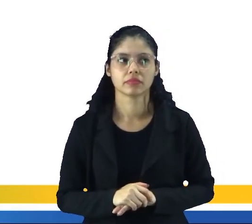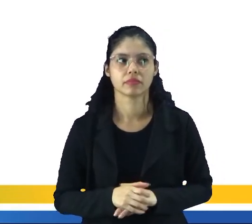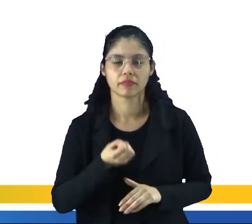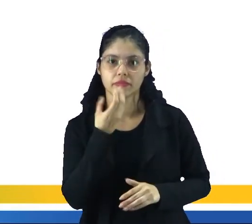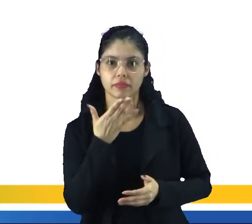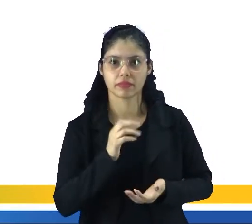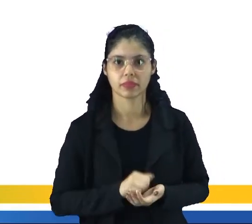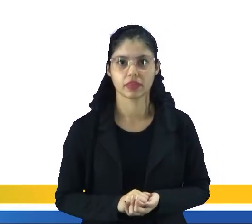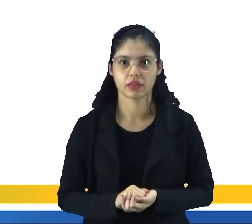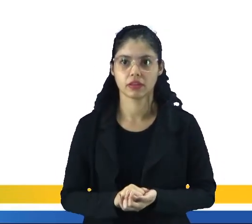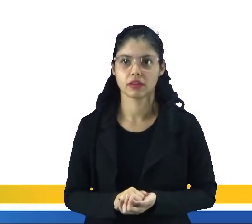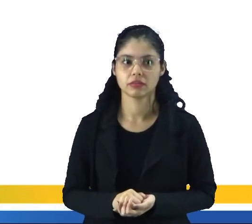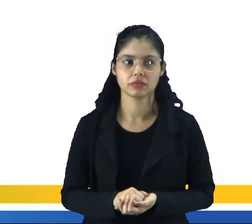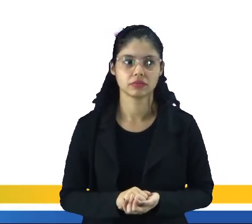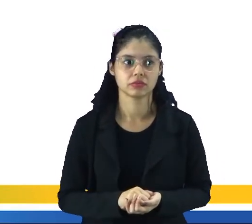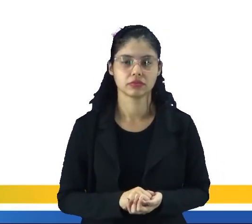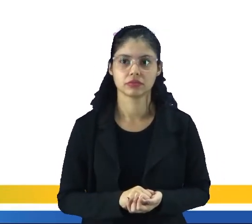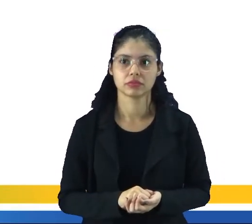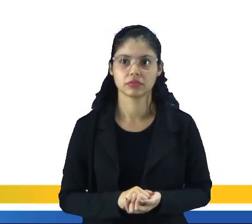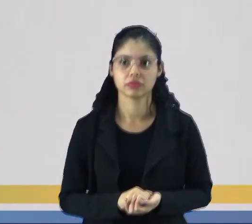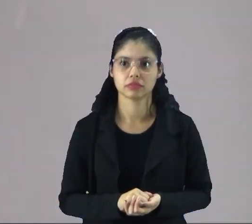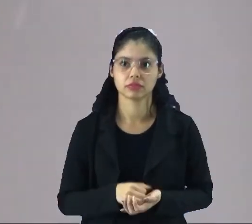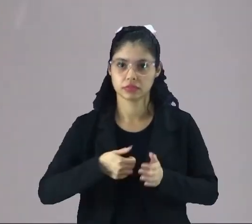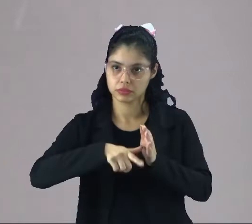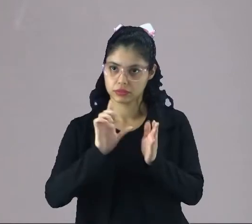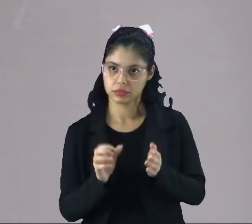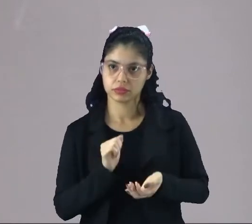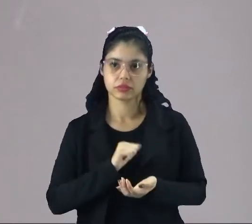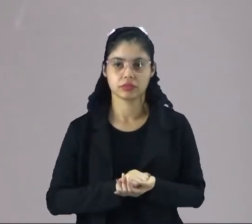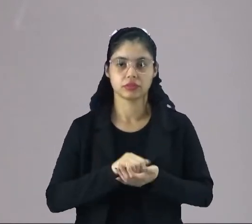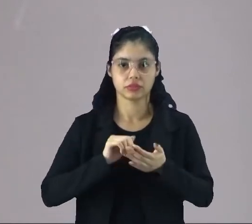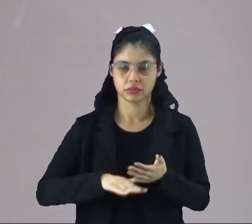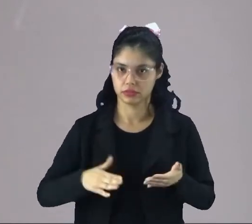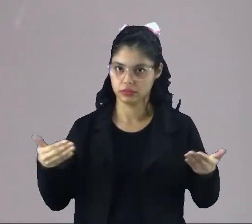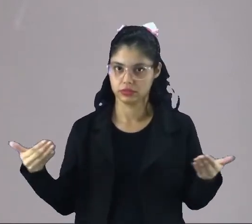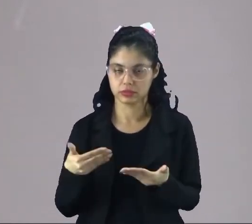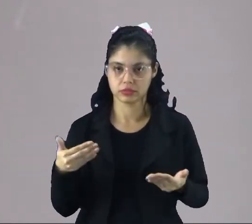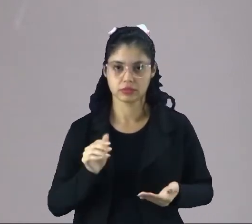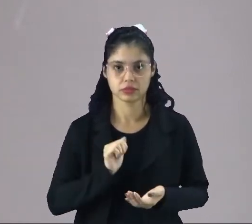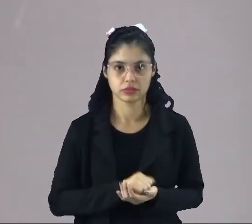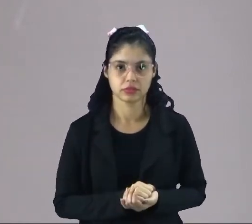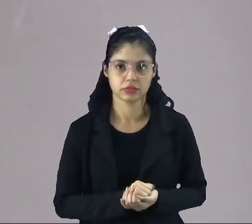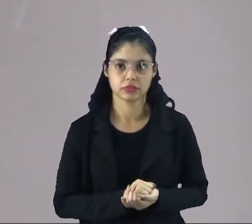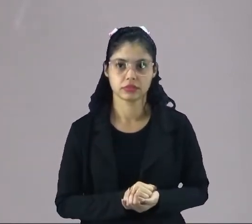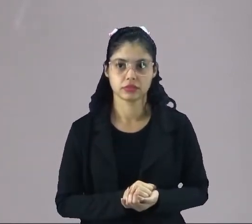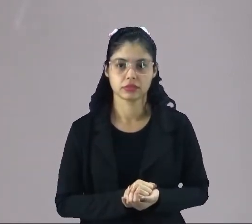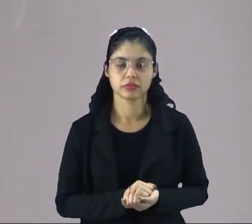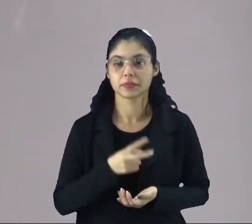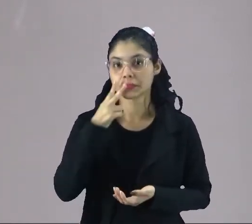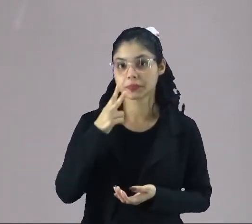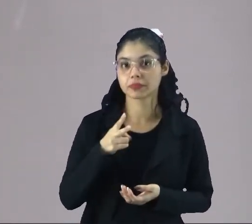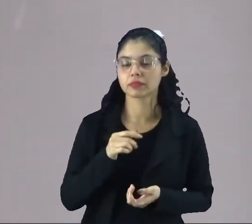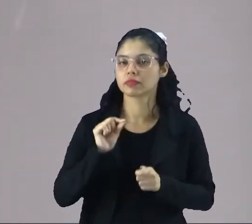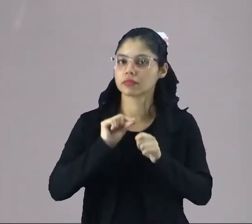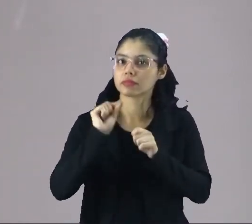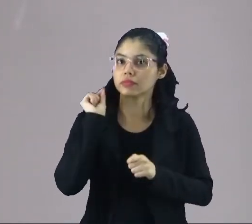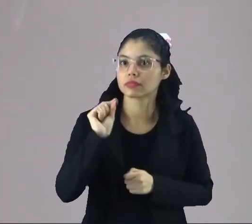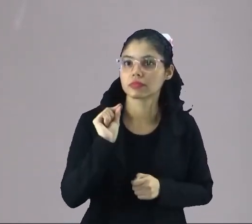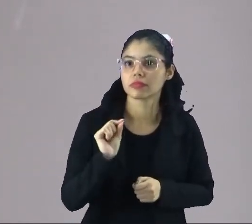Bom, né, então, antes de chegarmos aqui, gente, nessa atividade, nós vamos fazer o